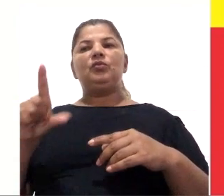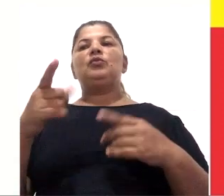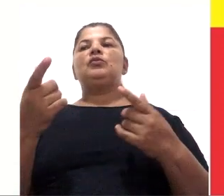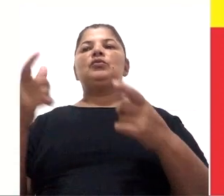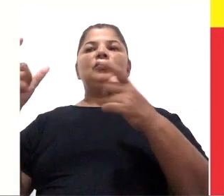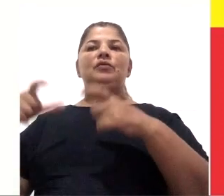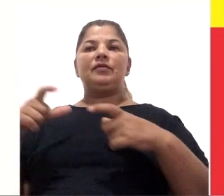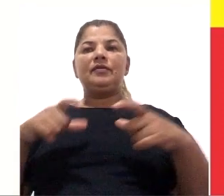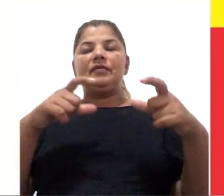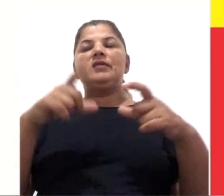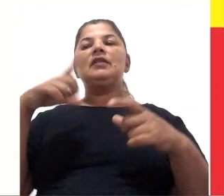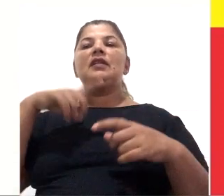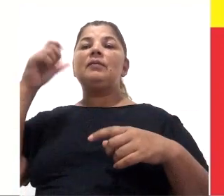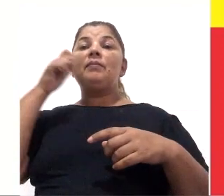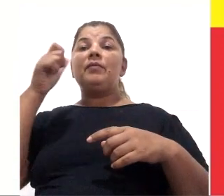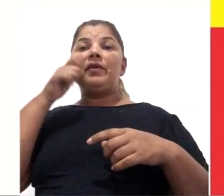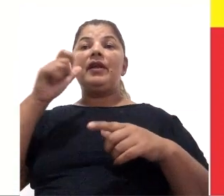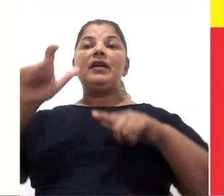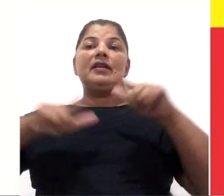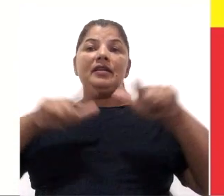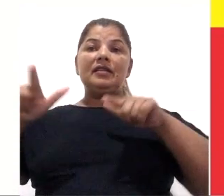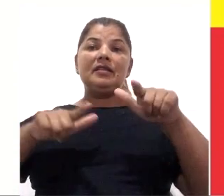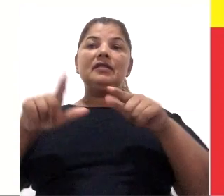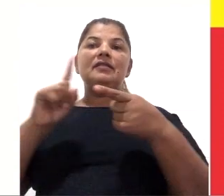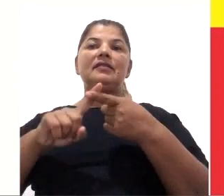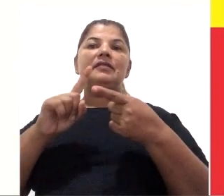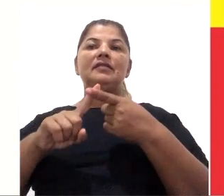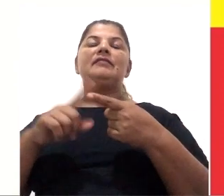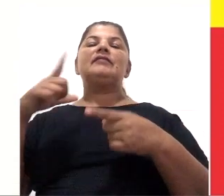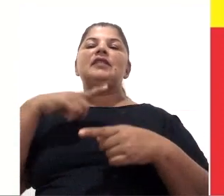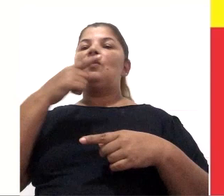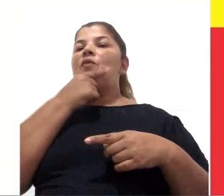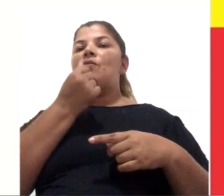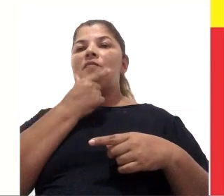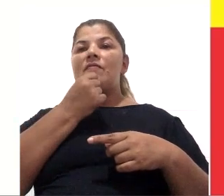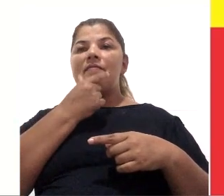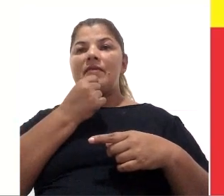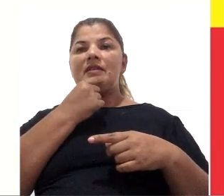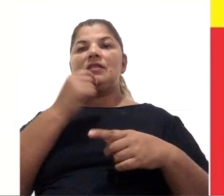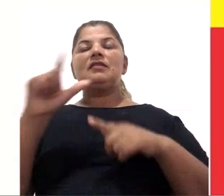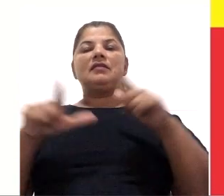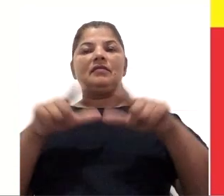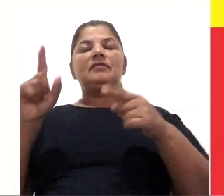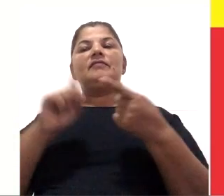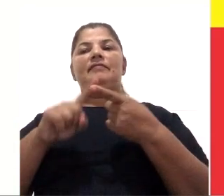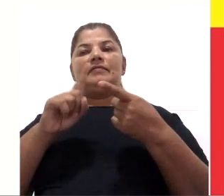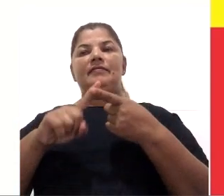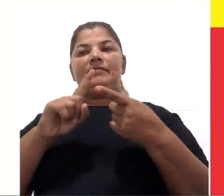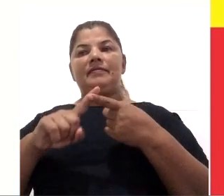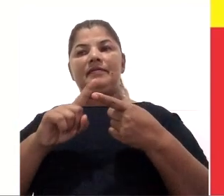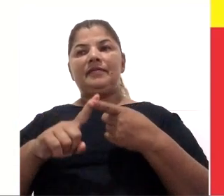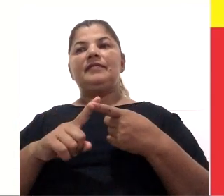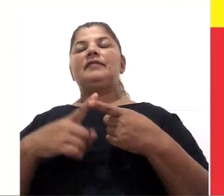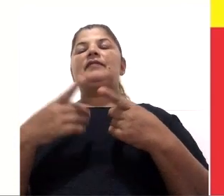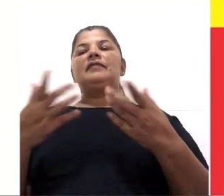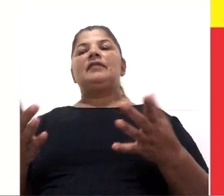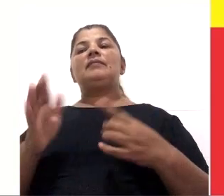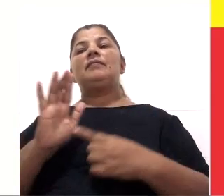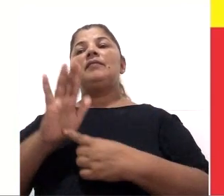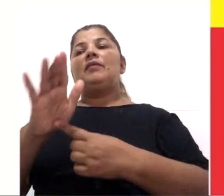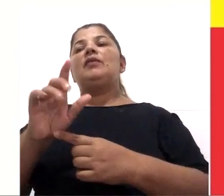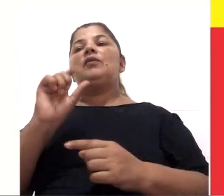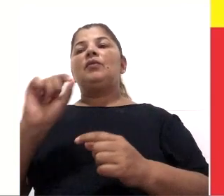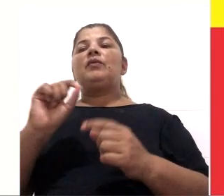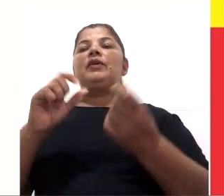outros ambientes. Vocês conseguem ver mulheres trabalhando também, vocês conseguem ver homens trabalhando também nesses ambientes,